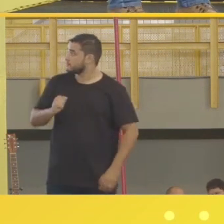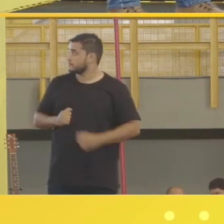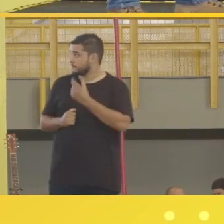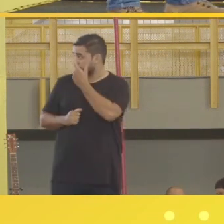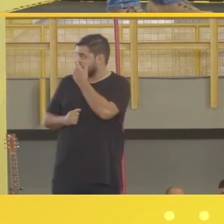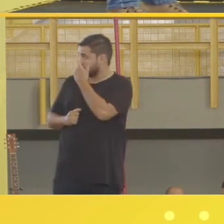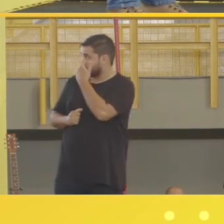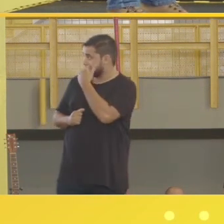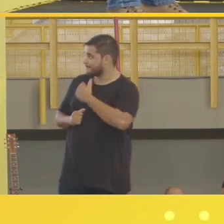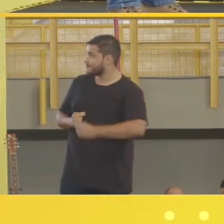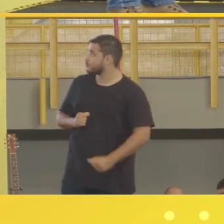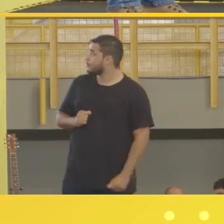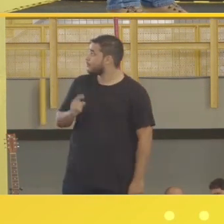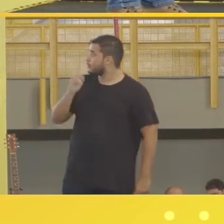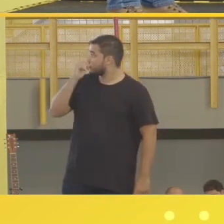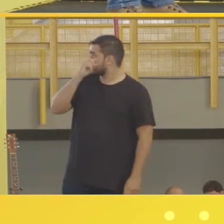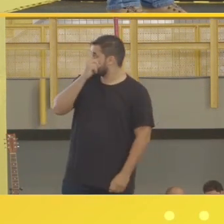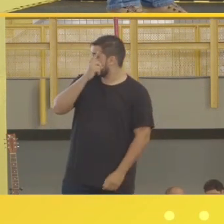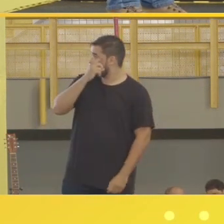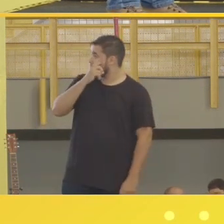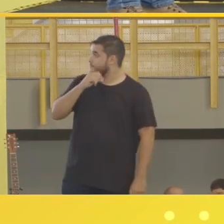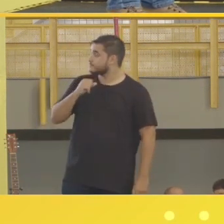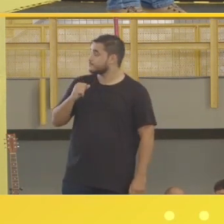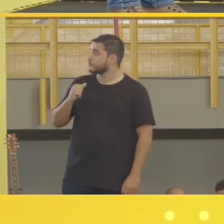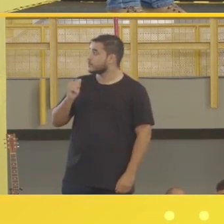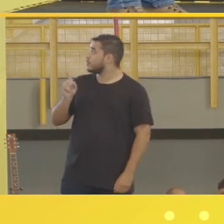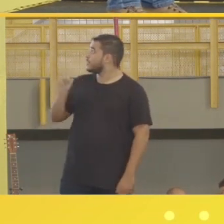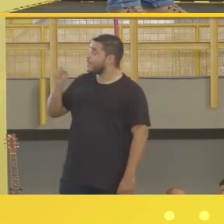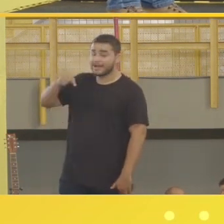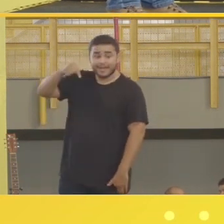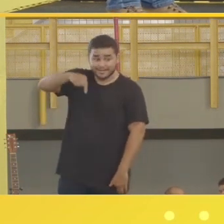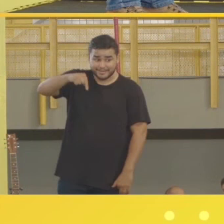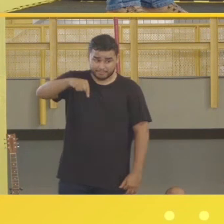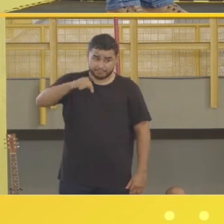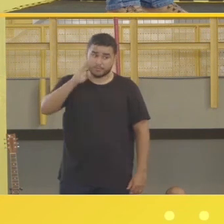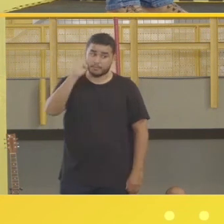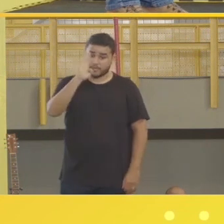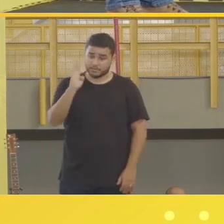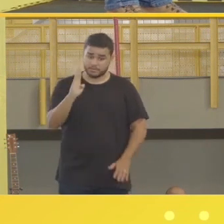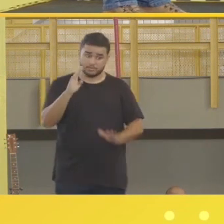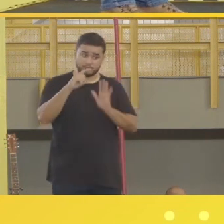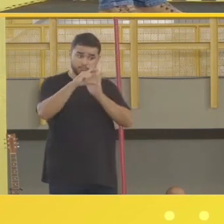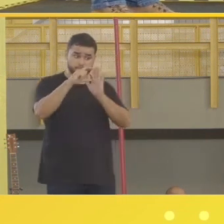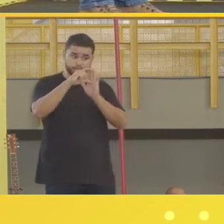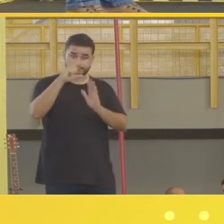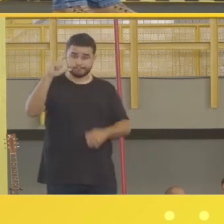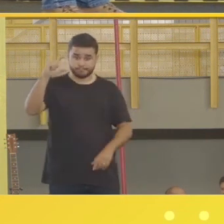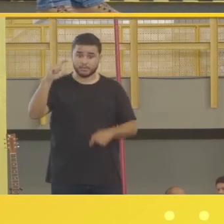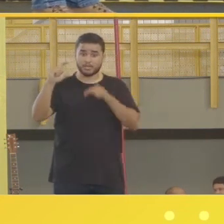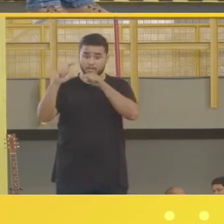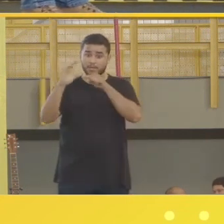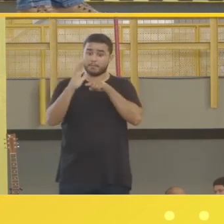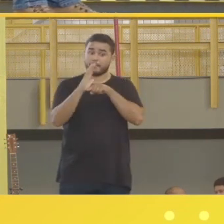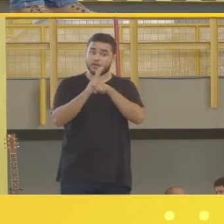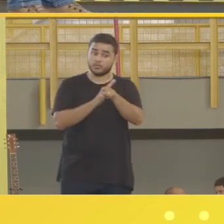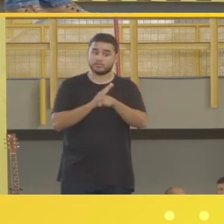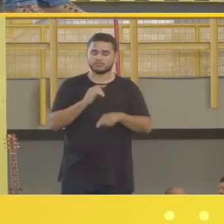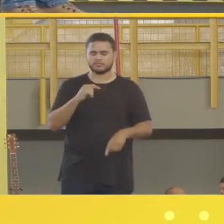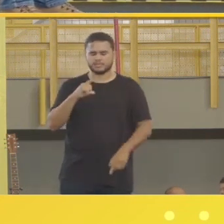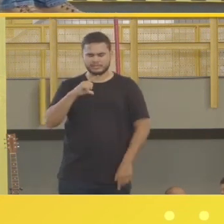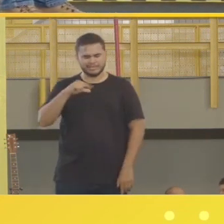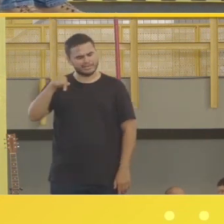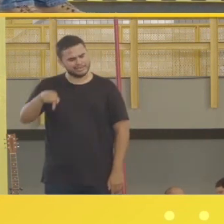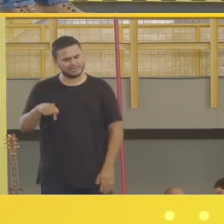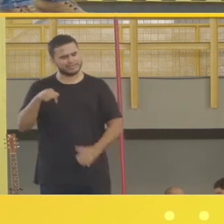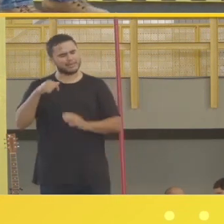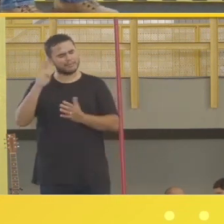atenção, ele está dizendo que nós temos um traço peculiar. Esse traço peculiar da vida